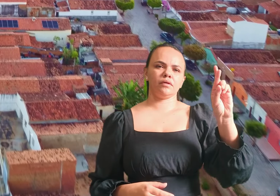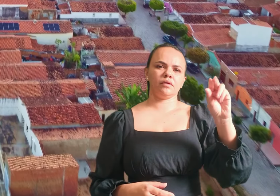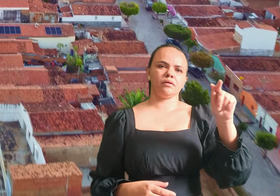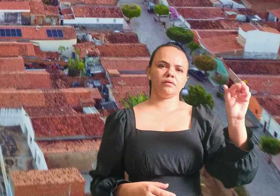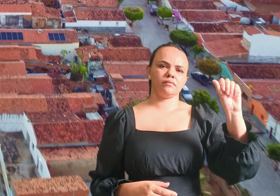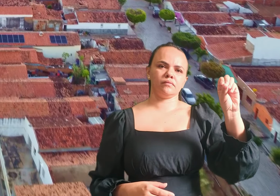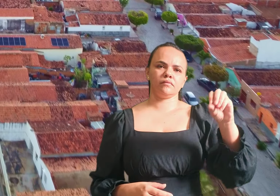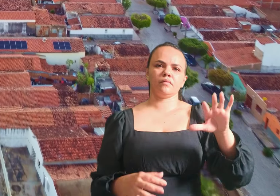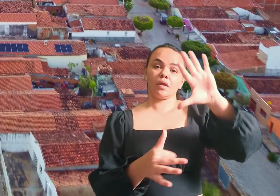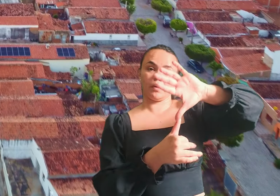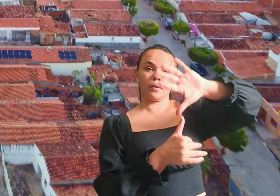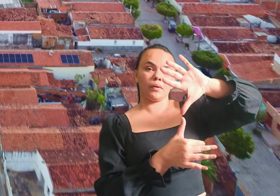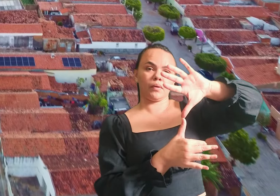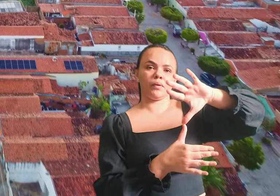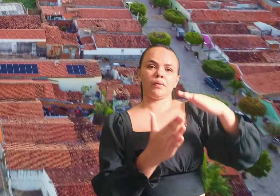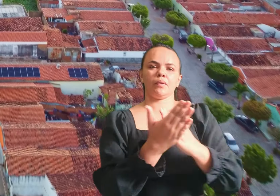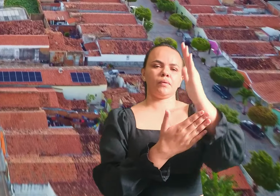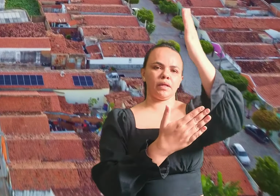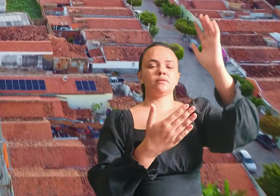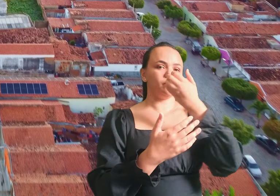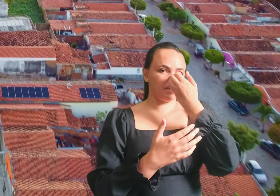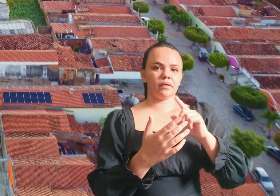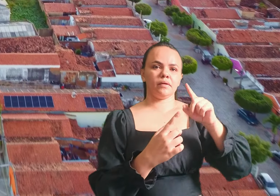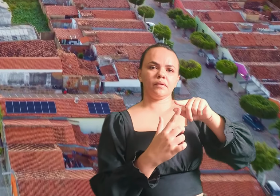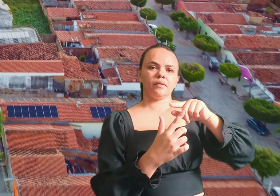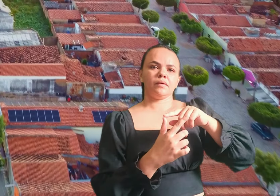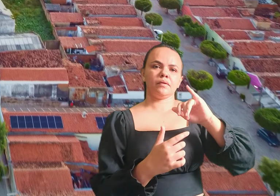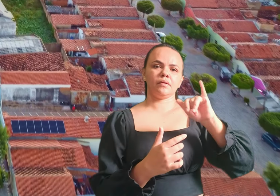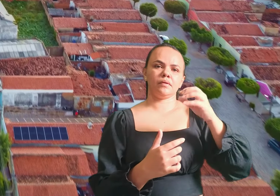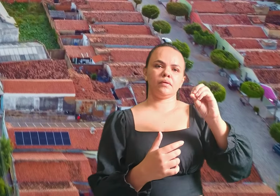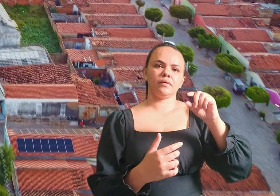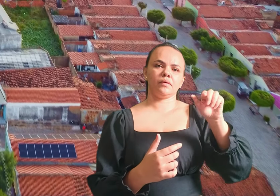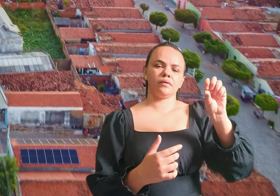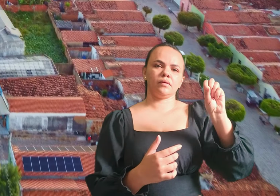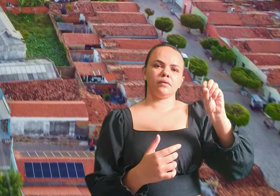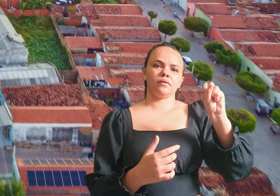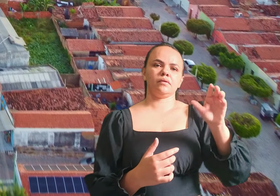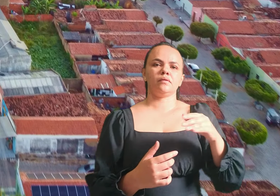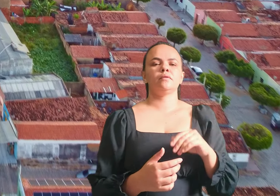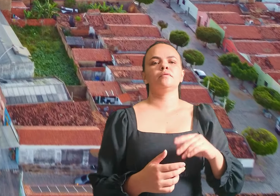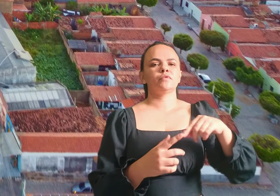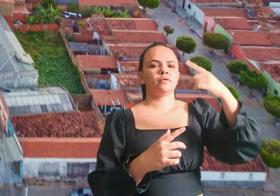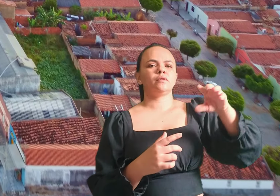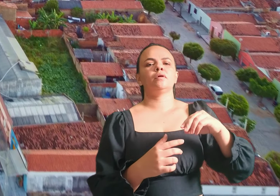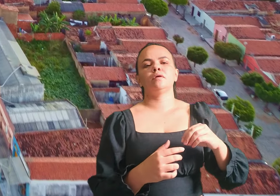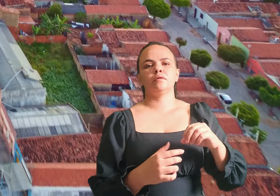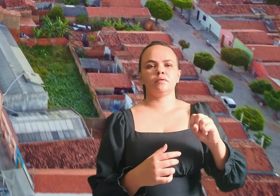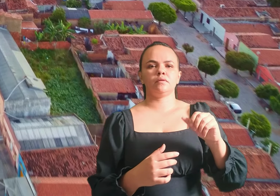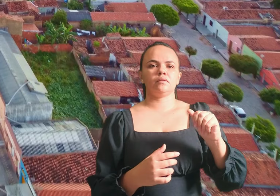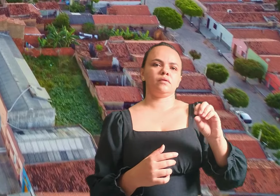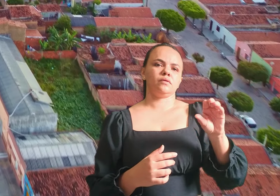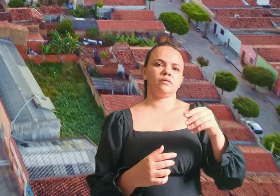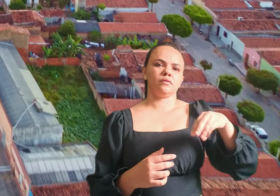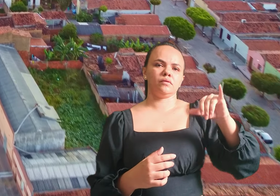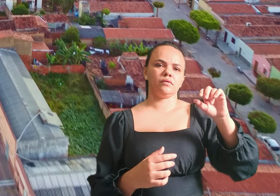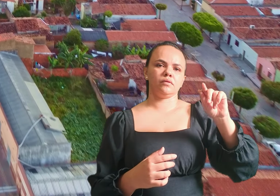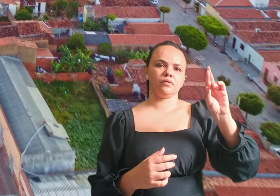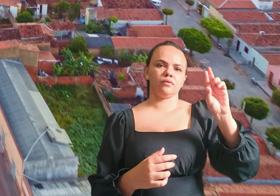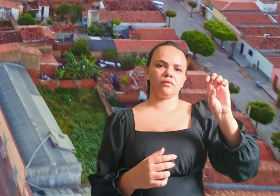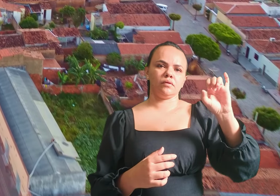vem pel pelo buqueirão de João Rosa São Miguelzinho aí sobe o buqueirão de de de João Rosa